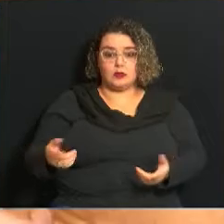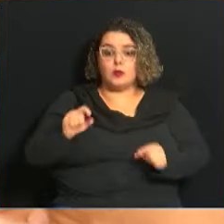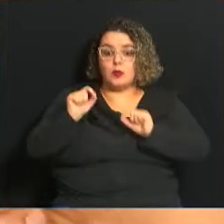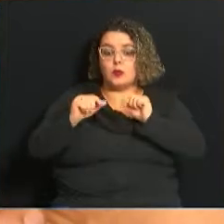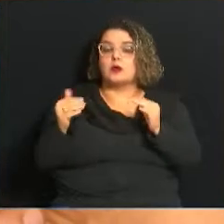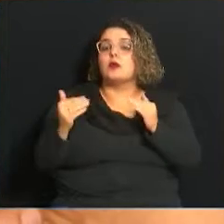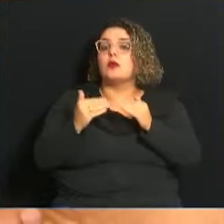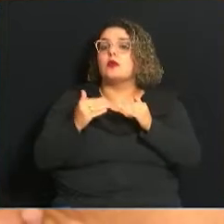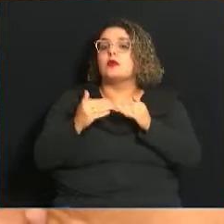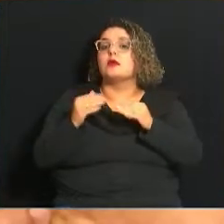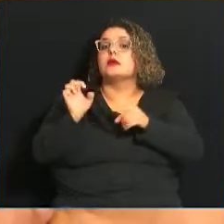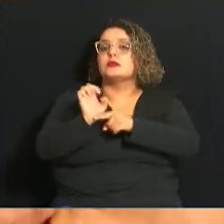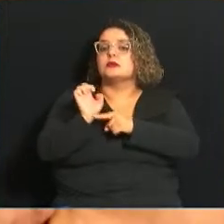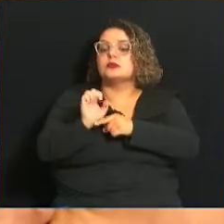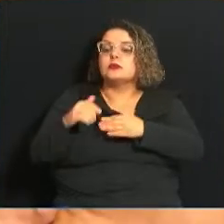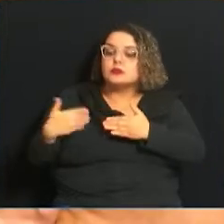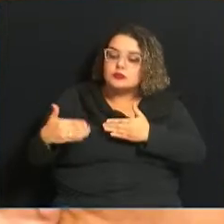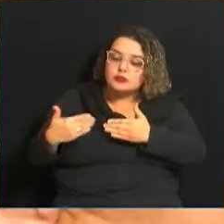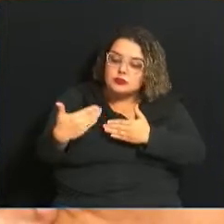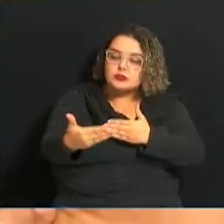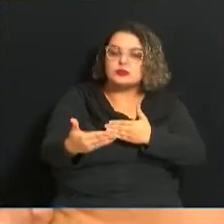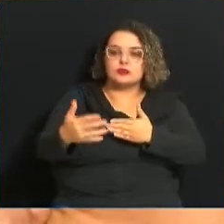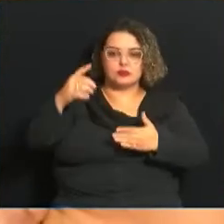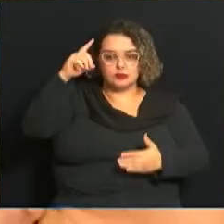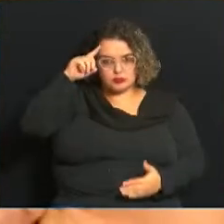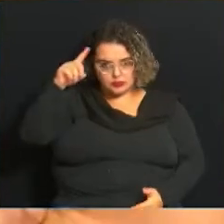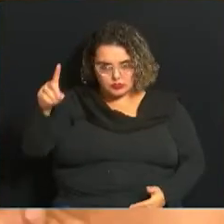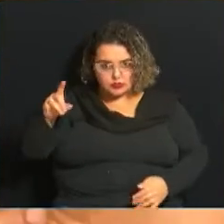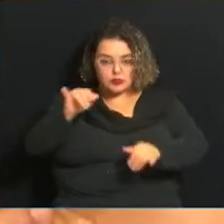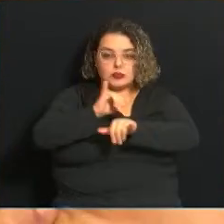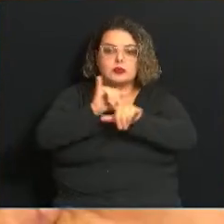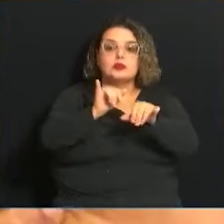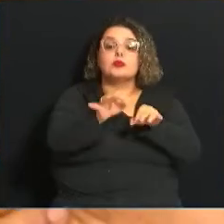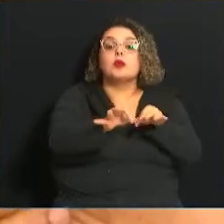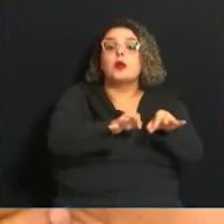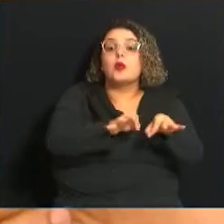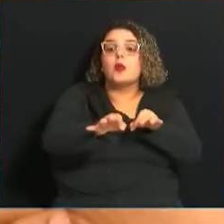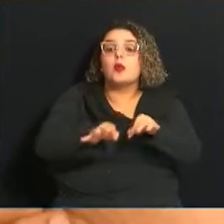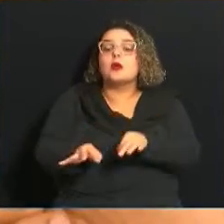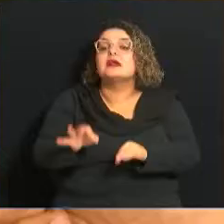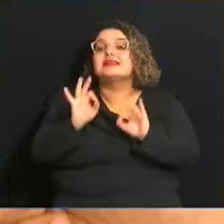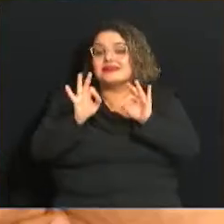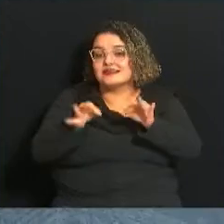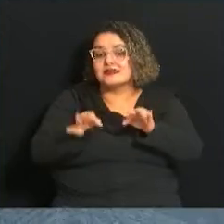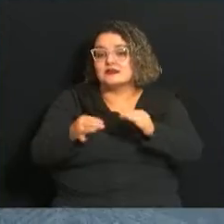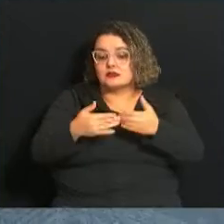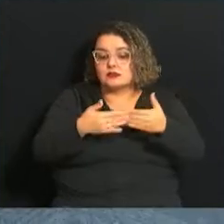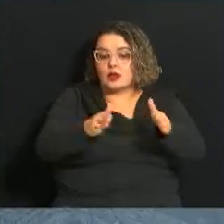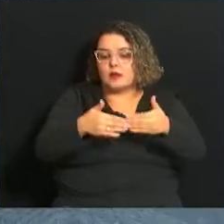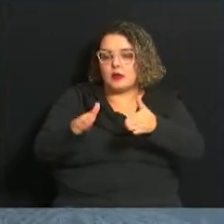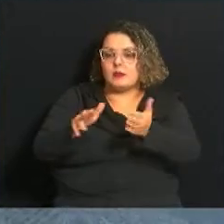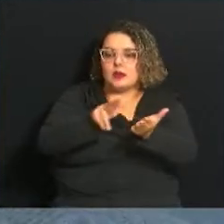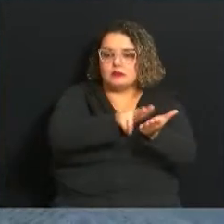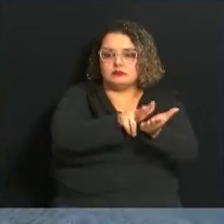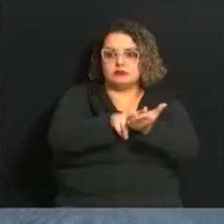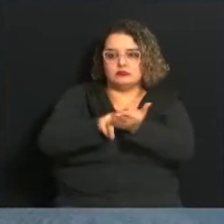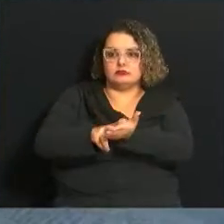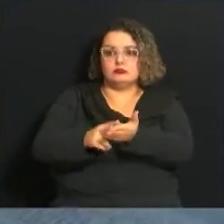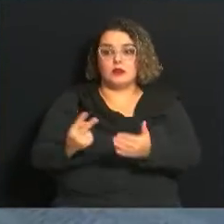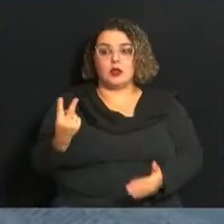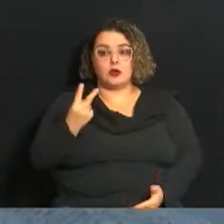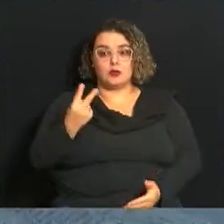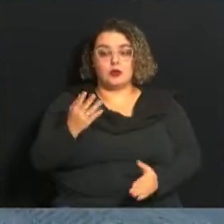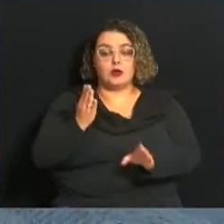estado é que nos próximos dias eles vão anunciar o cronograma exato da implantação desses leitos. Esse foi o segundo encontro